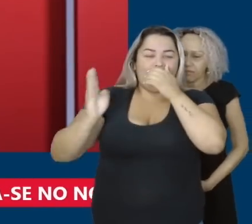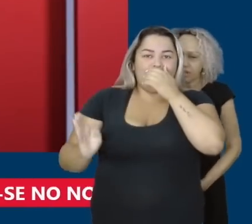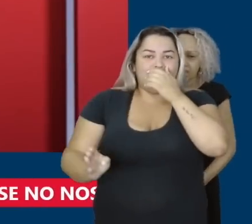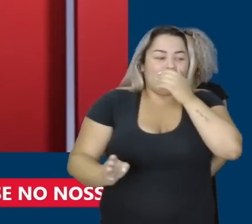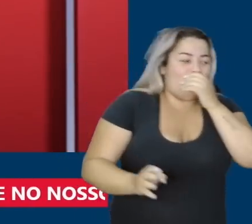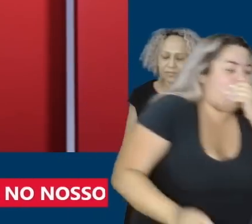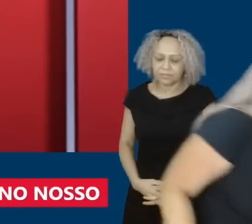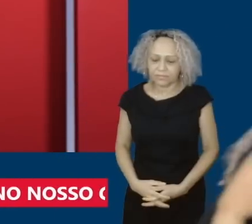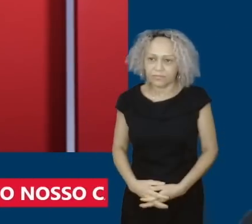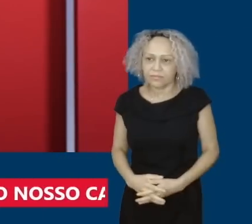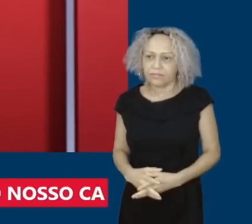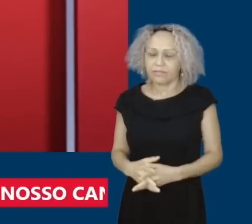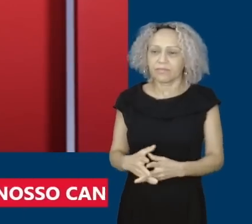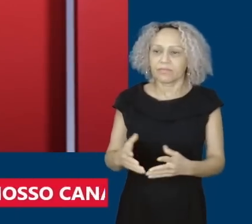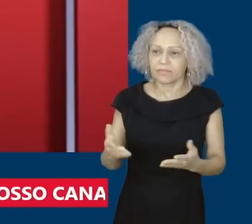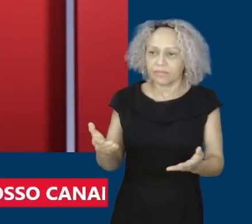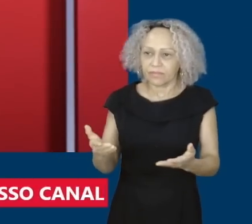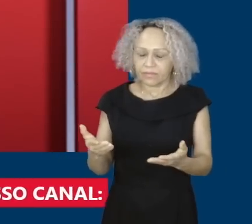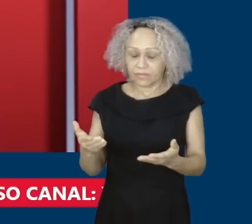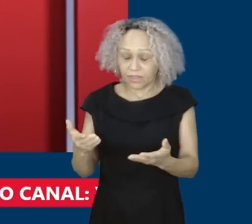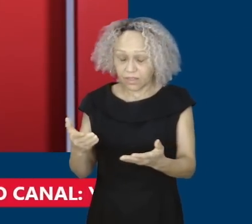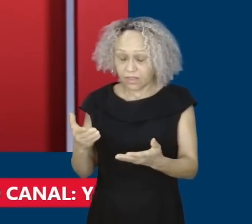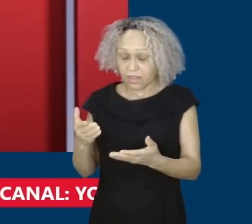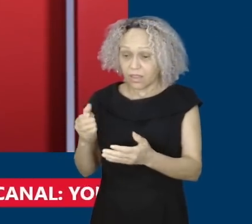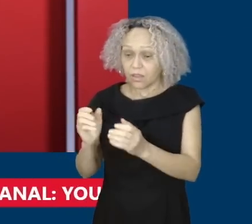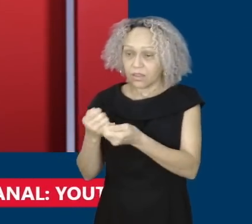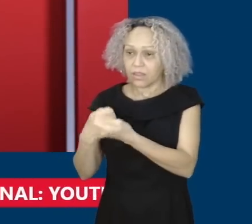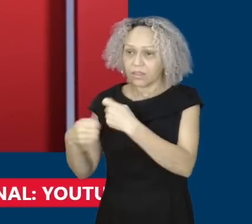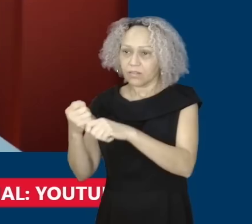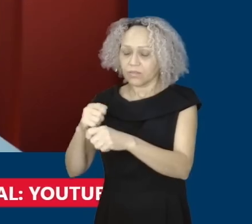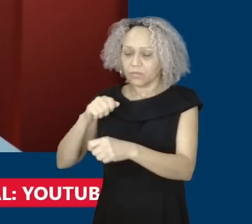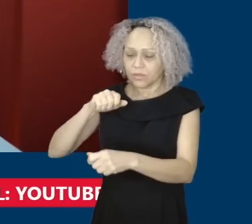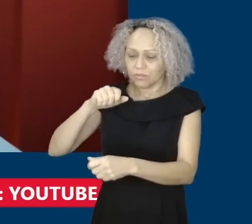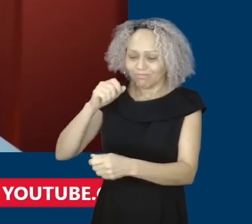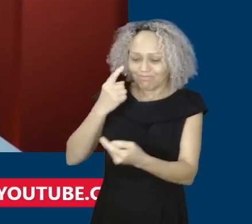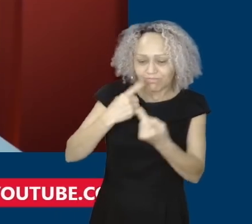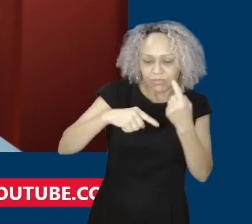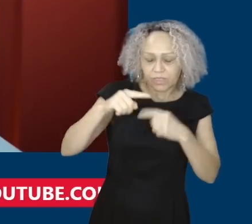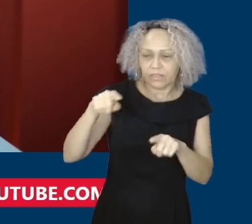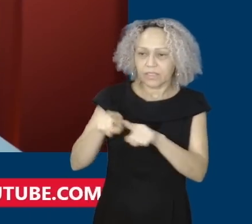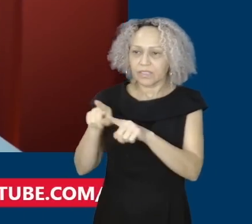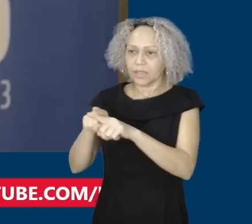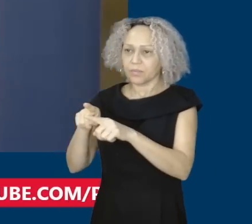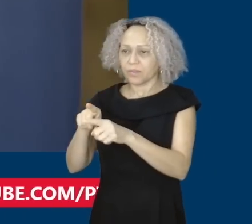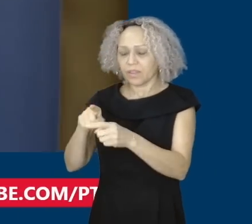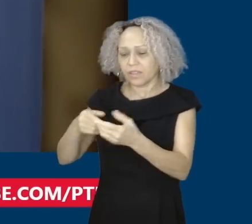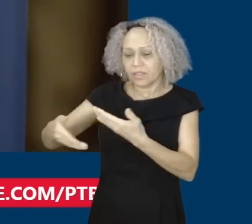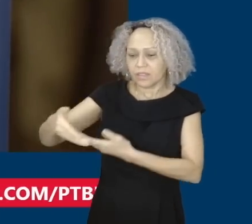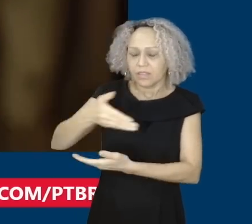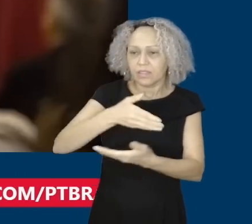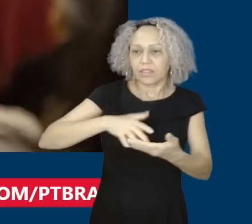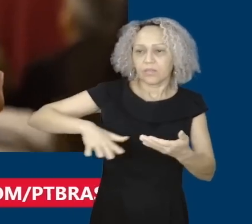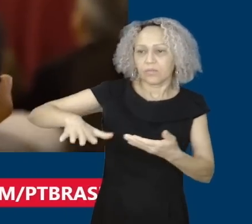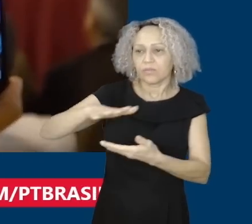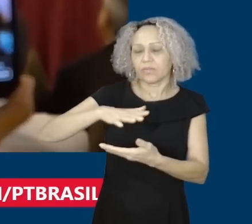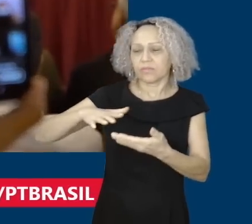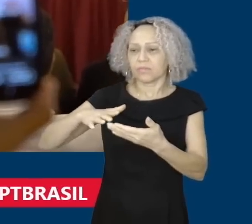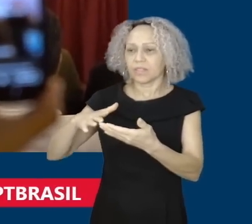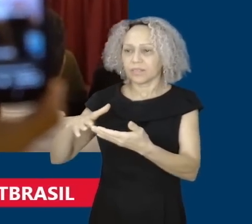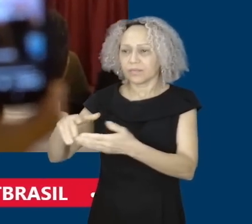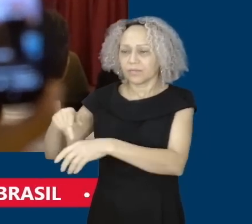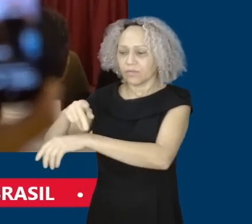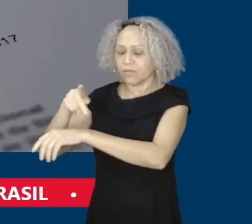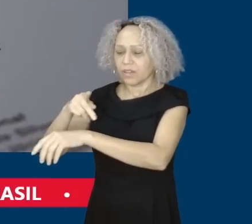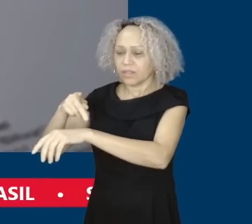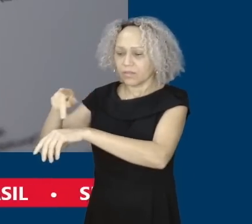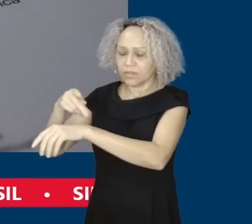protagonista imprescindível para a transição econômica e geopolítica mundial. A recente realização do 26º Encontro do Foro de São